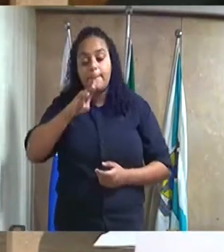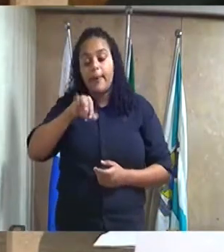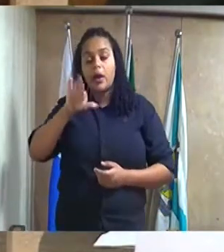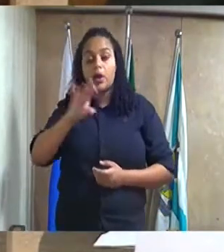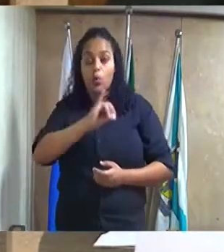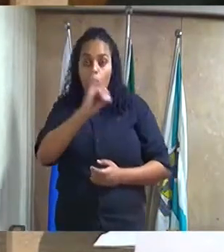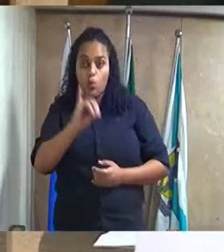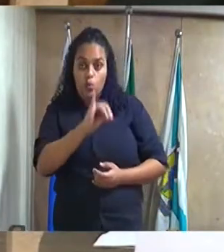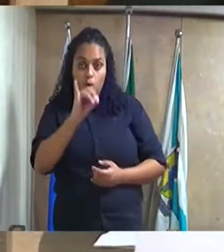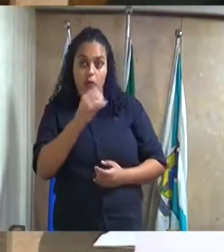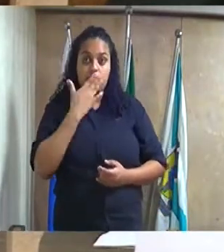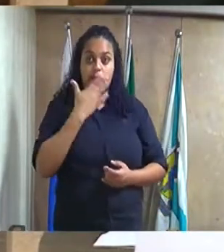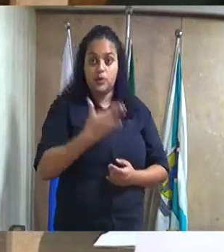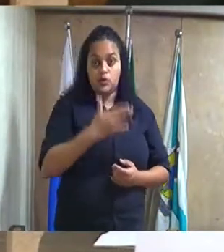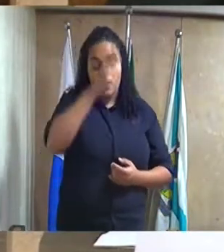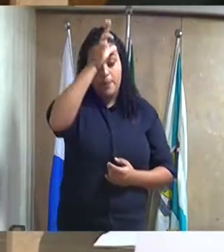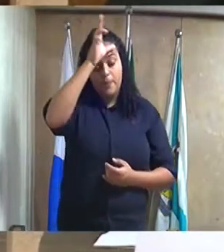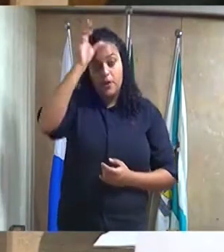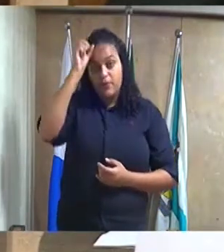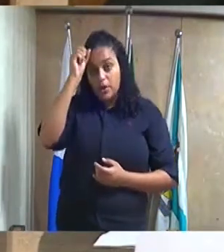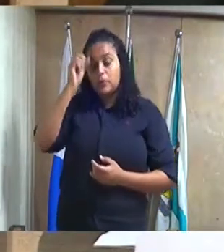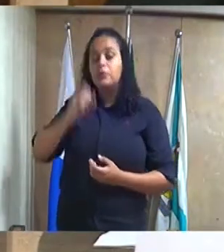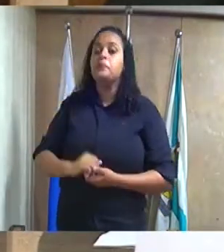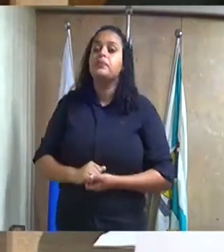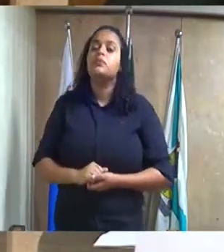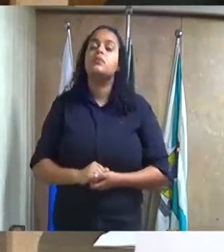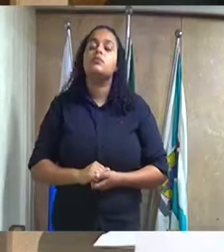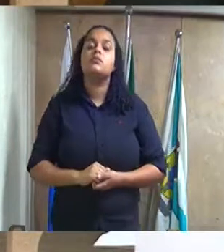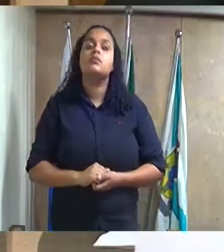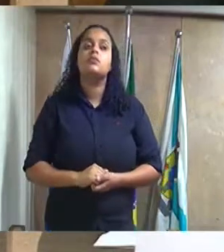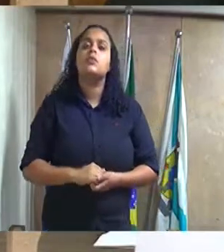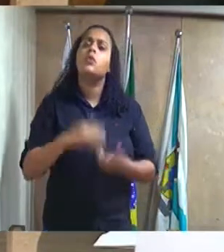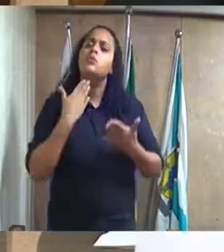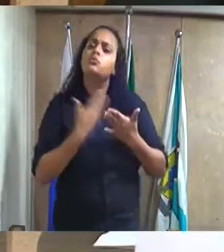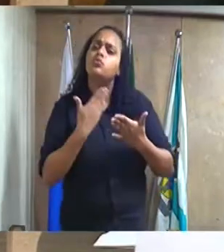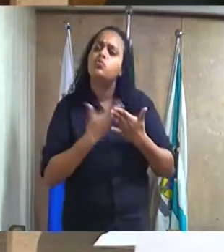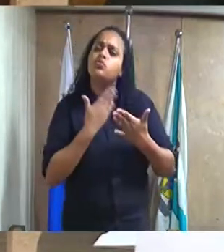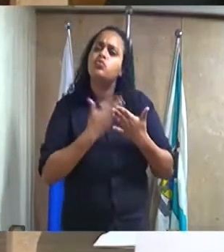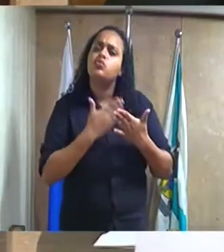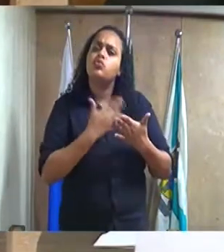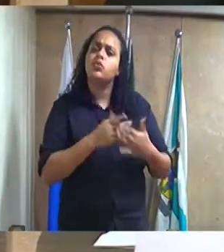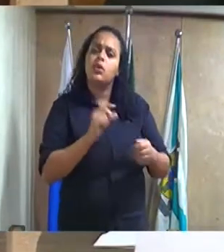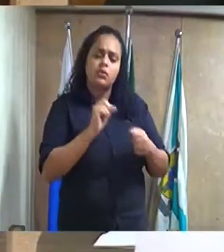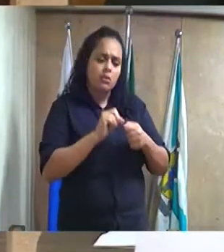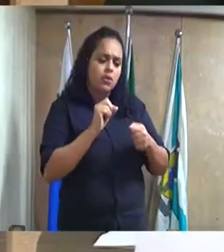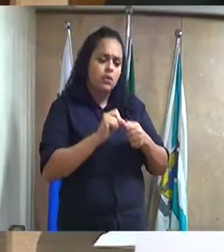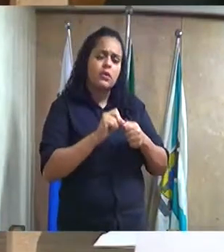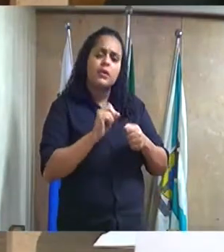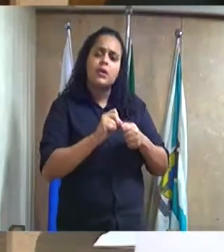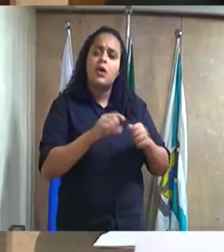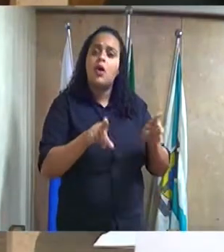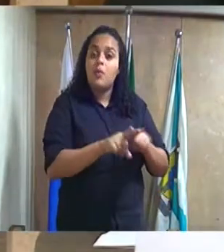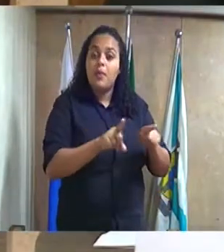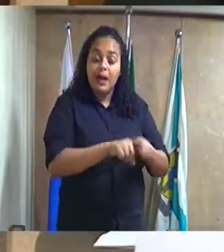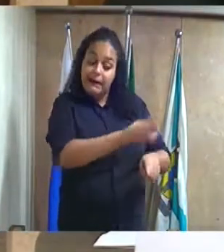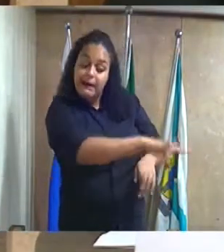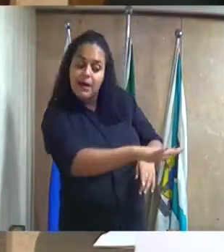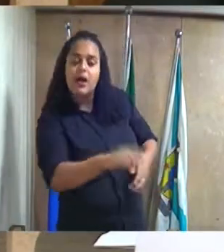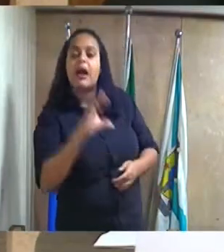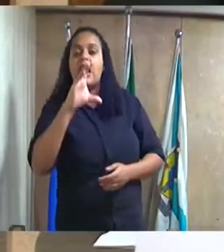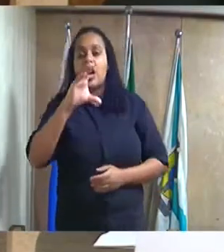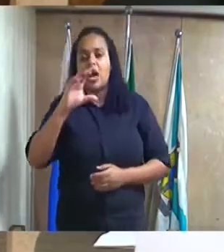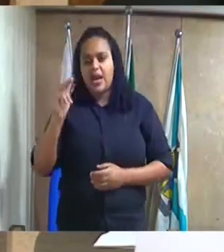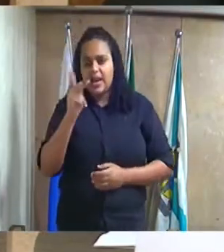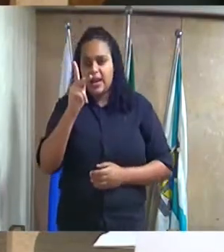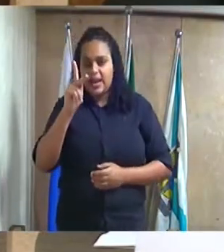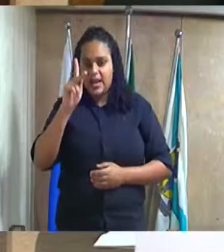solicitando ao excelentíssimo senhor prefeito um estudo no sentido de implantar uma creche que funcione em